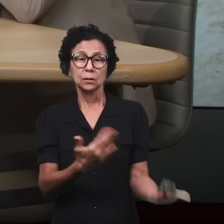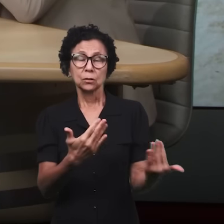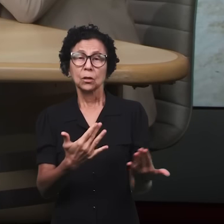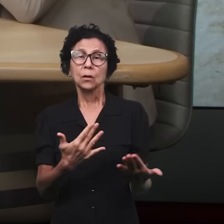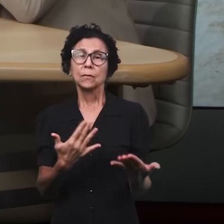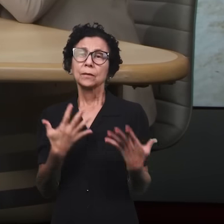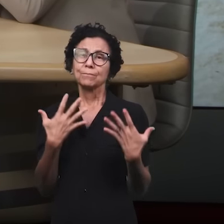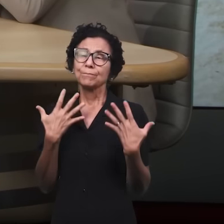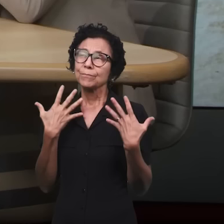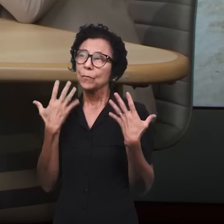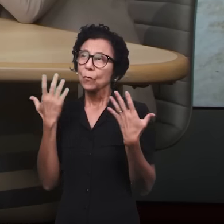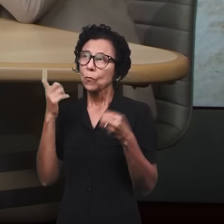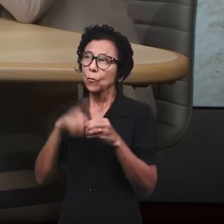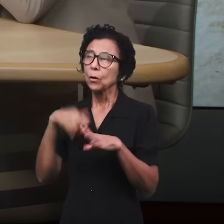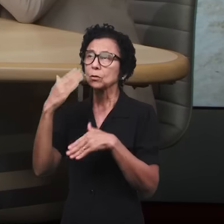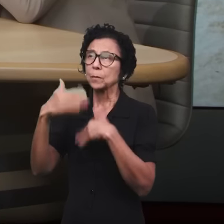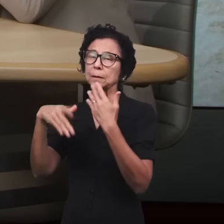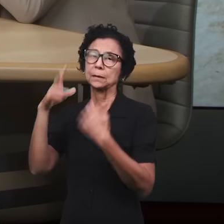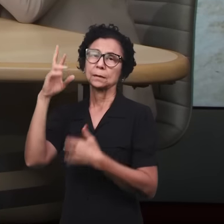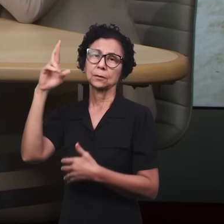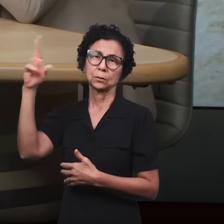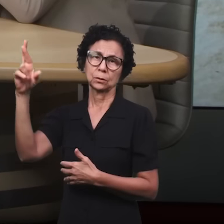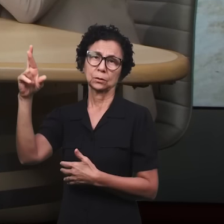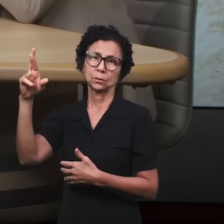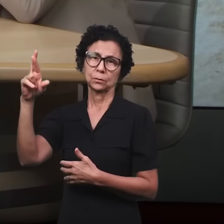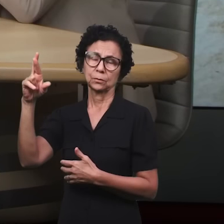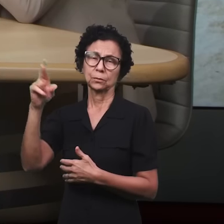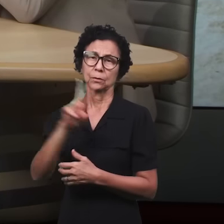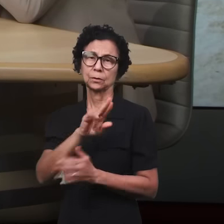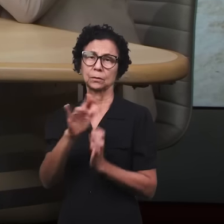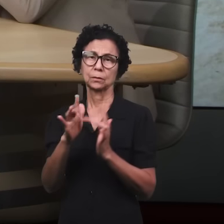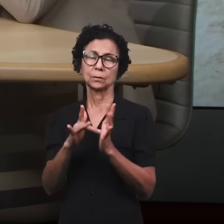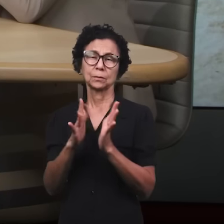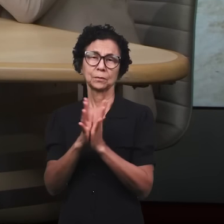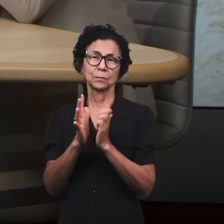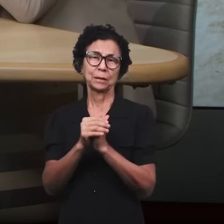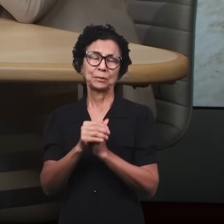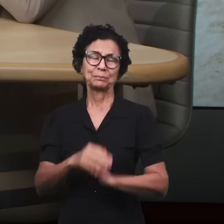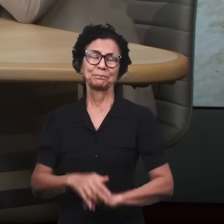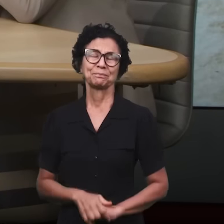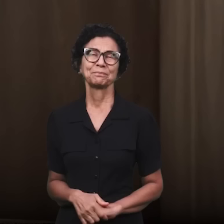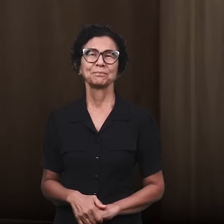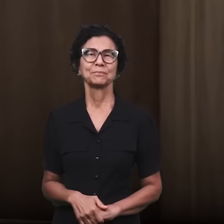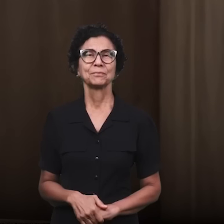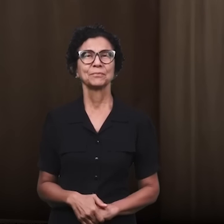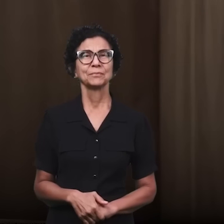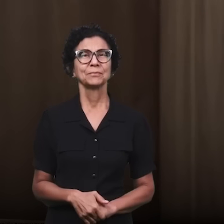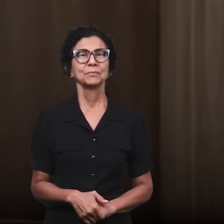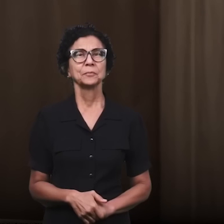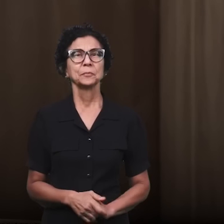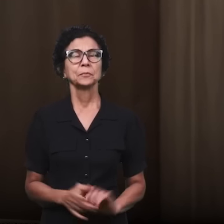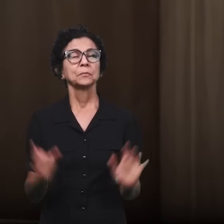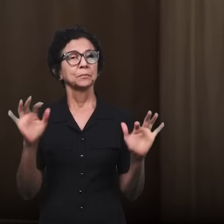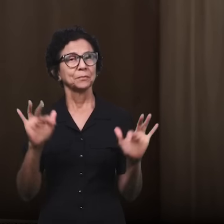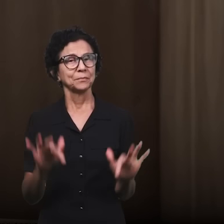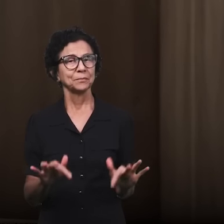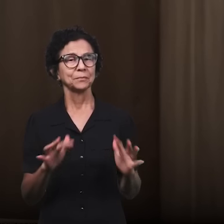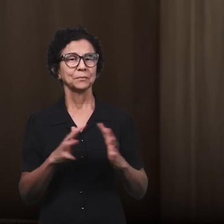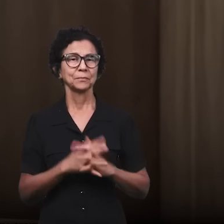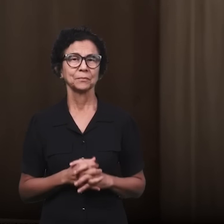e assim o teu nome seja glorificado. Oramos em nome de Jesus. Amém. Amém. Amém. Assim chegamos ao